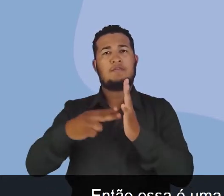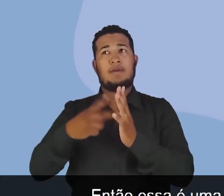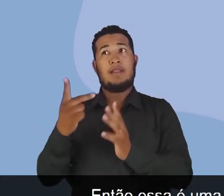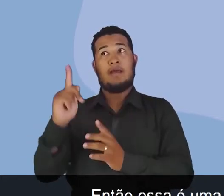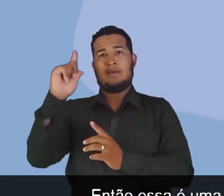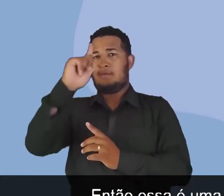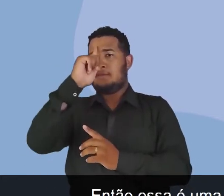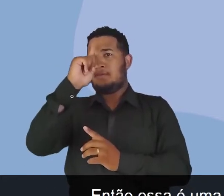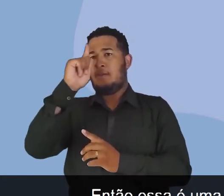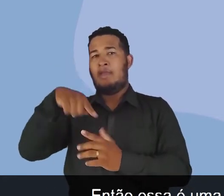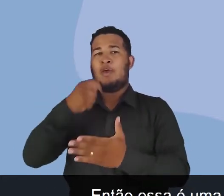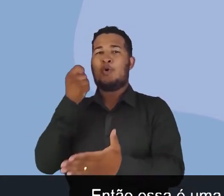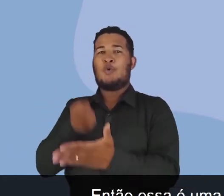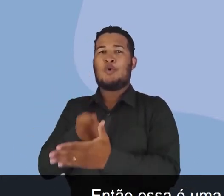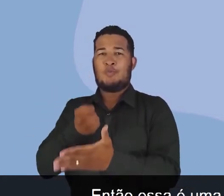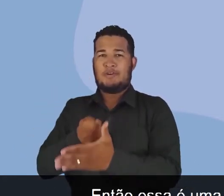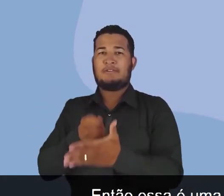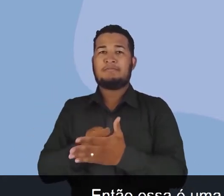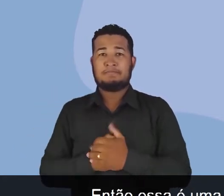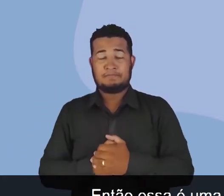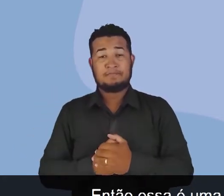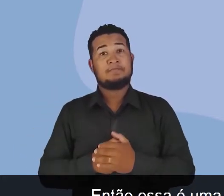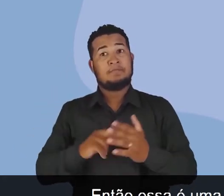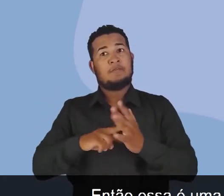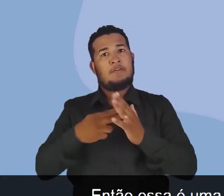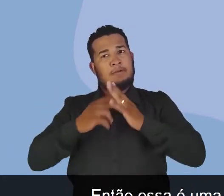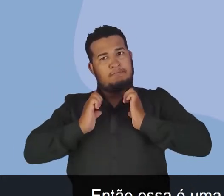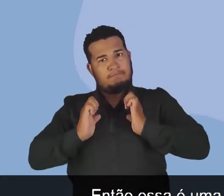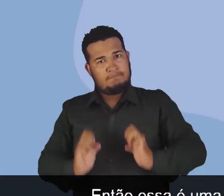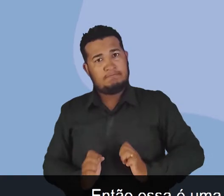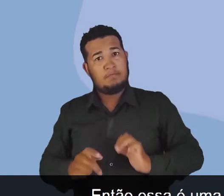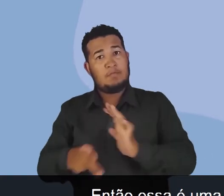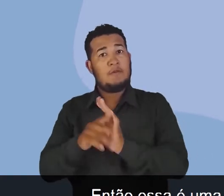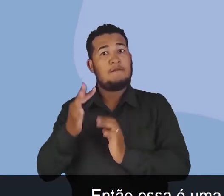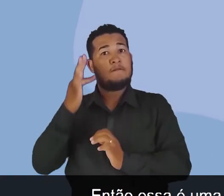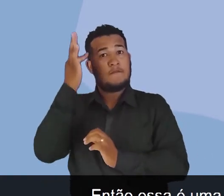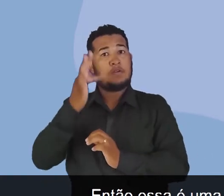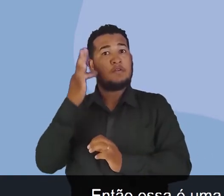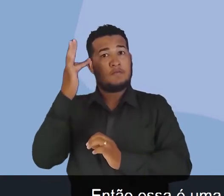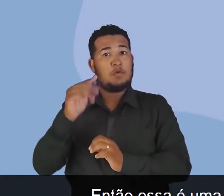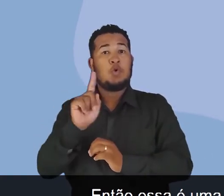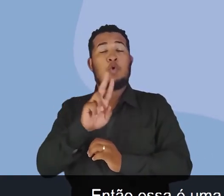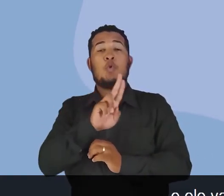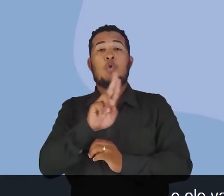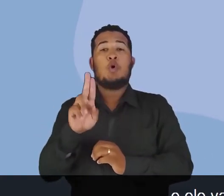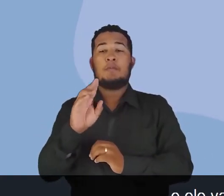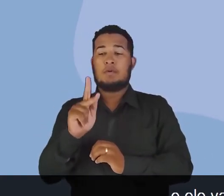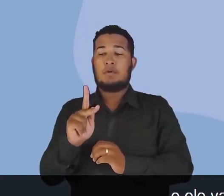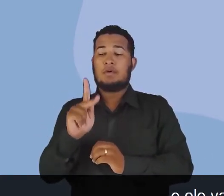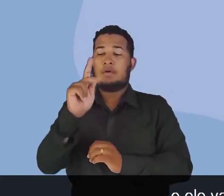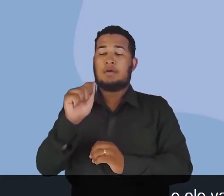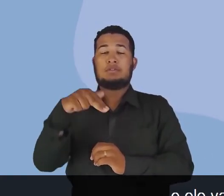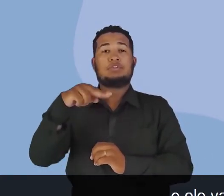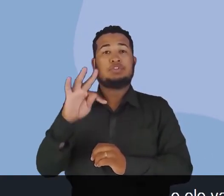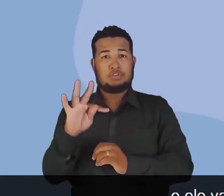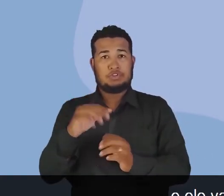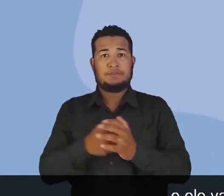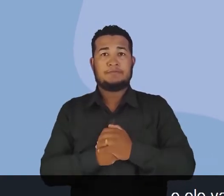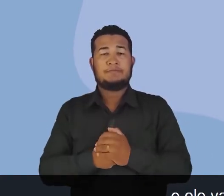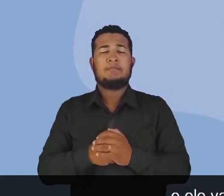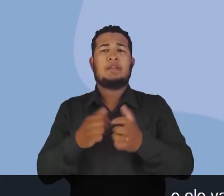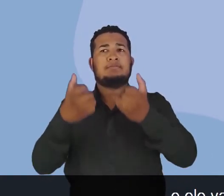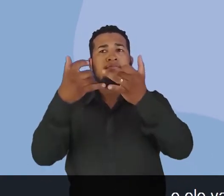Então, essa é uma teoria ética desenvolvida por um filósofo alemão chamado Immanuel Kant, e ele vai entender que